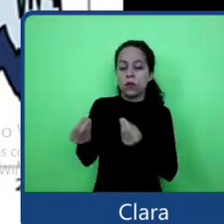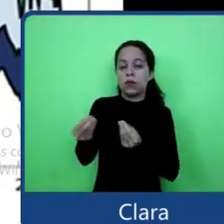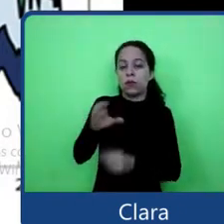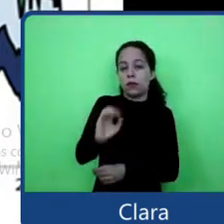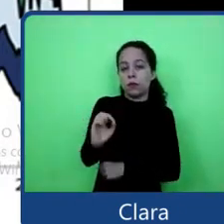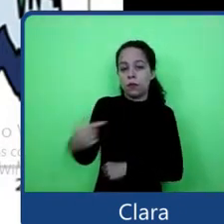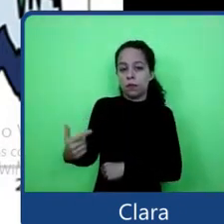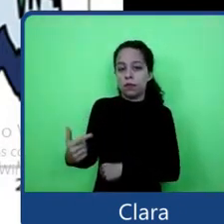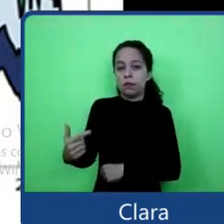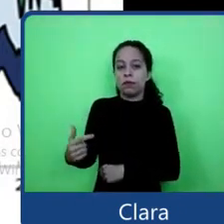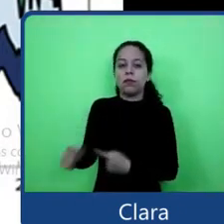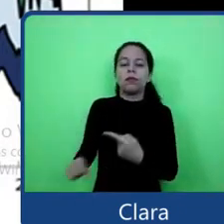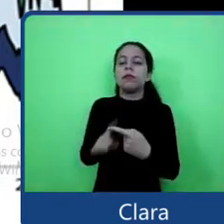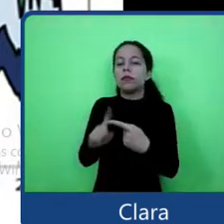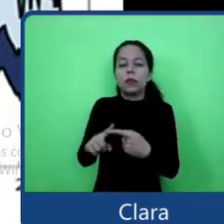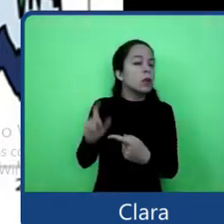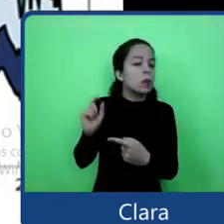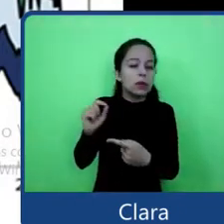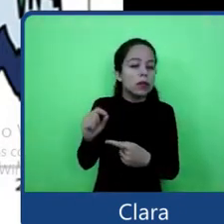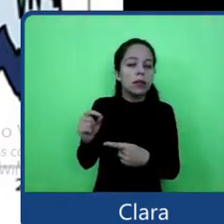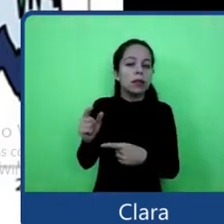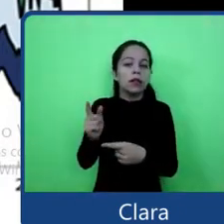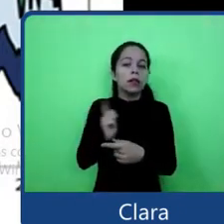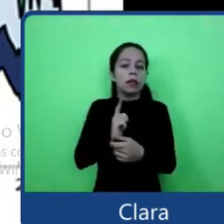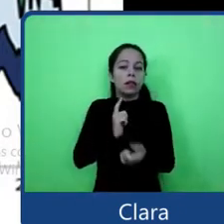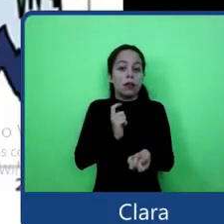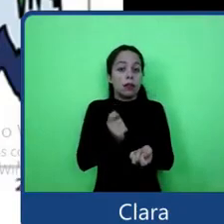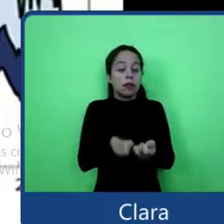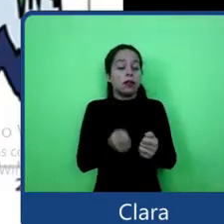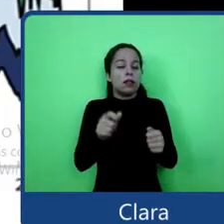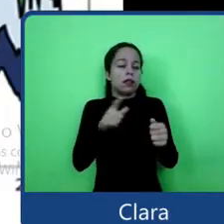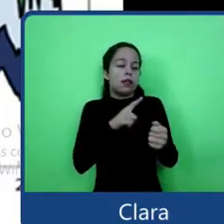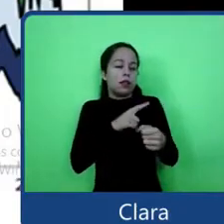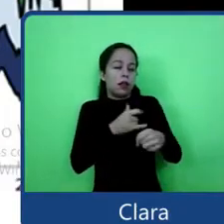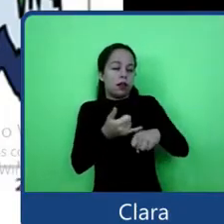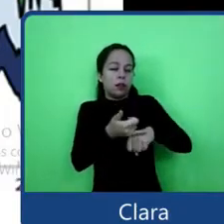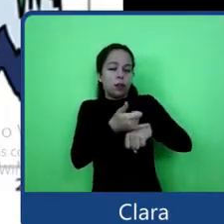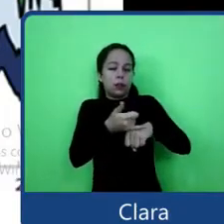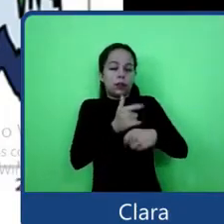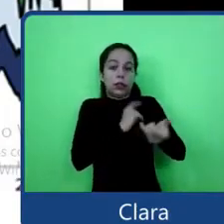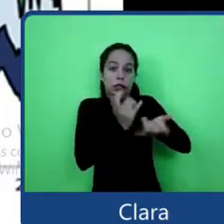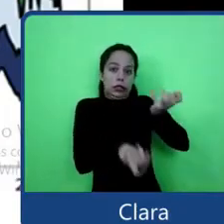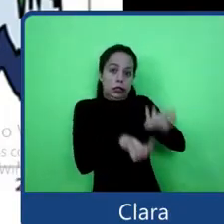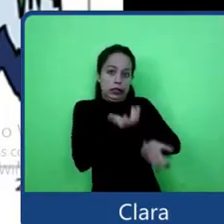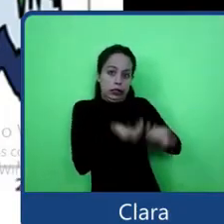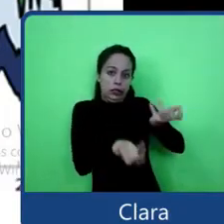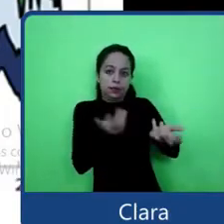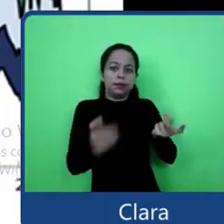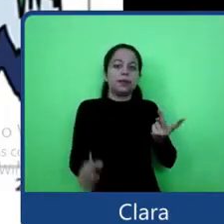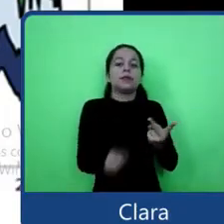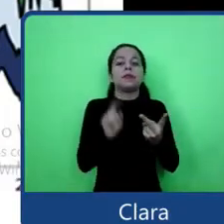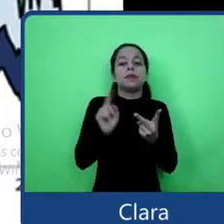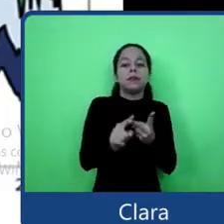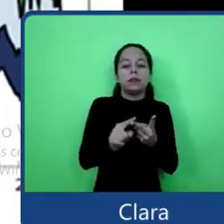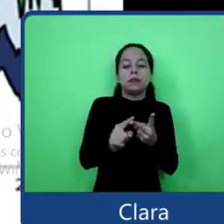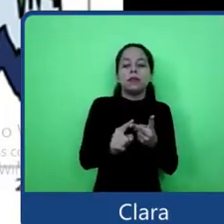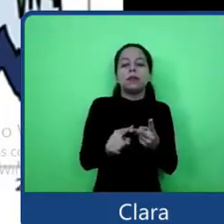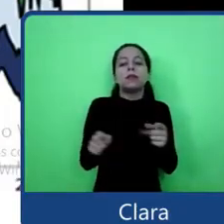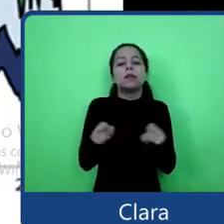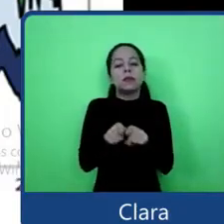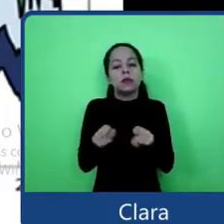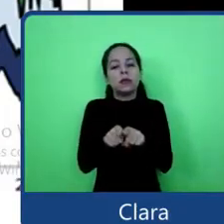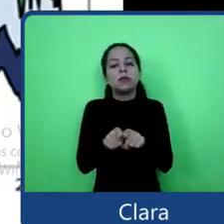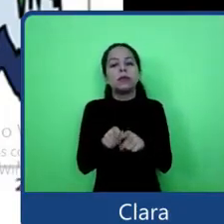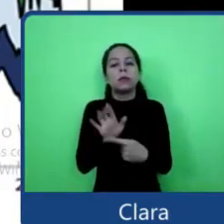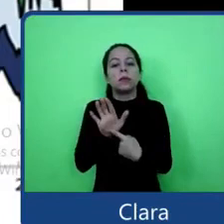fontes a queima de combustíveis fósseis e produção de cimento, e a gente tem também uma fonte importante aqui relacionada à mudança do uso do